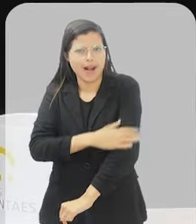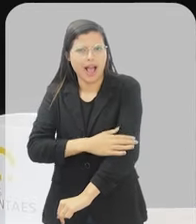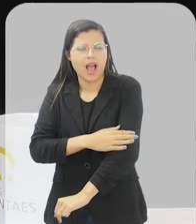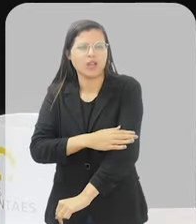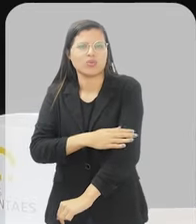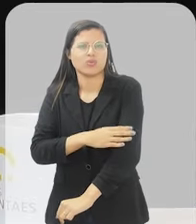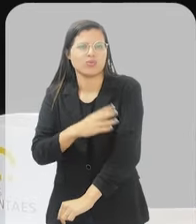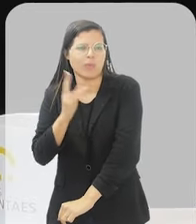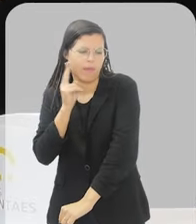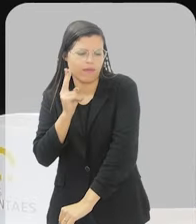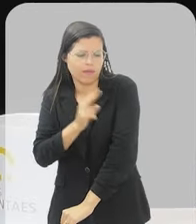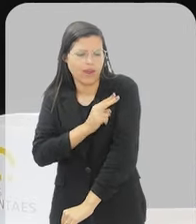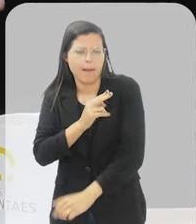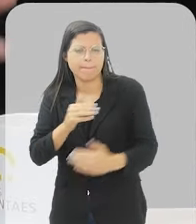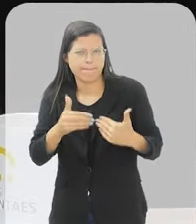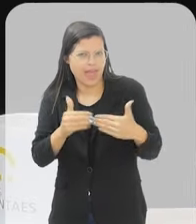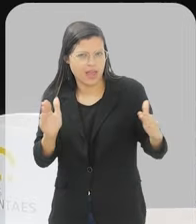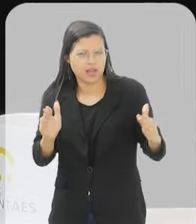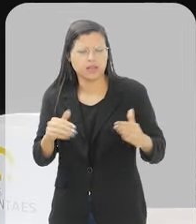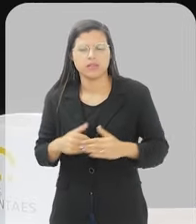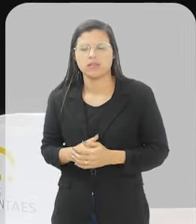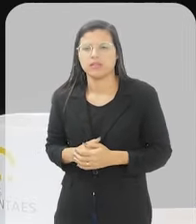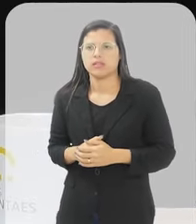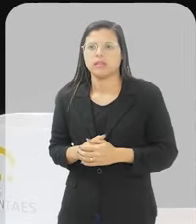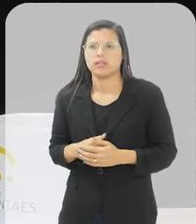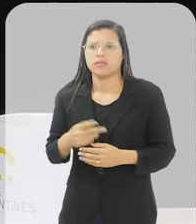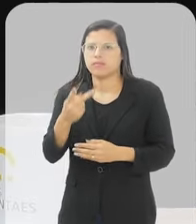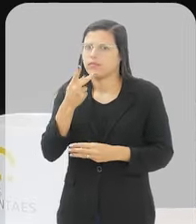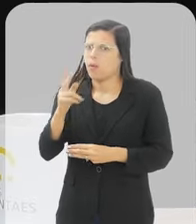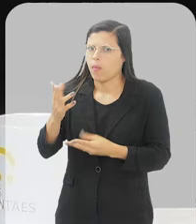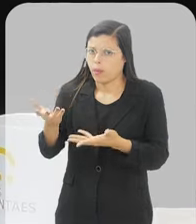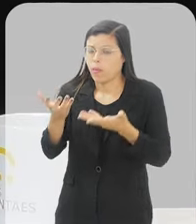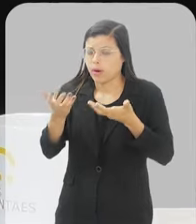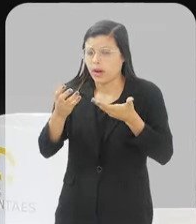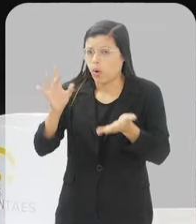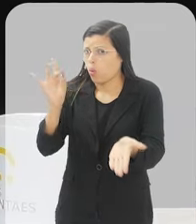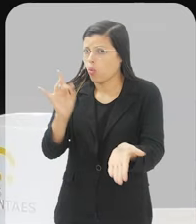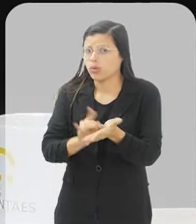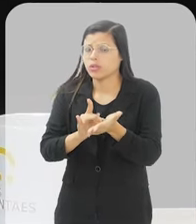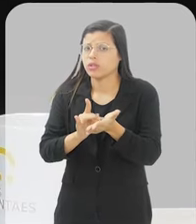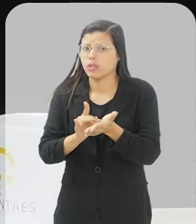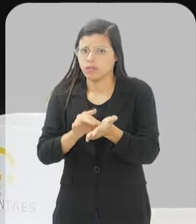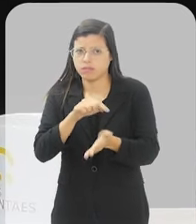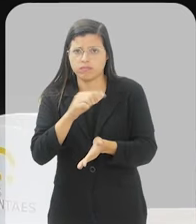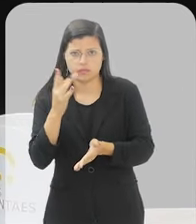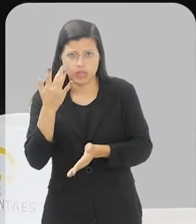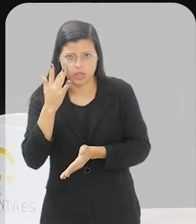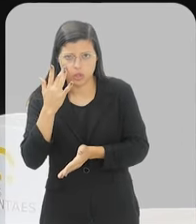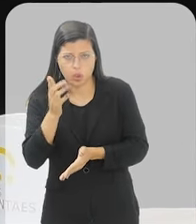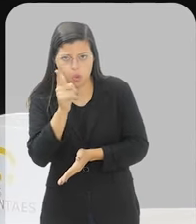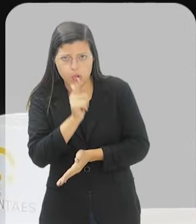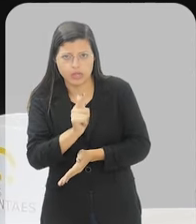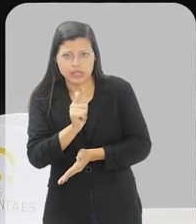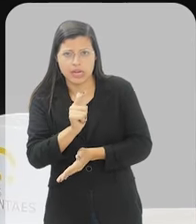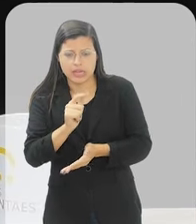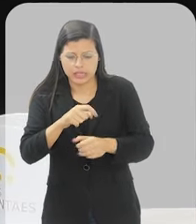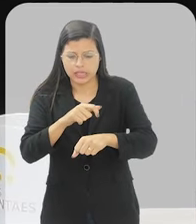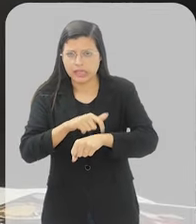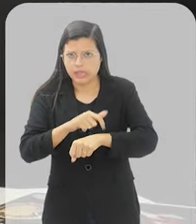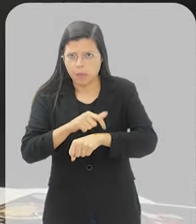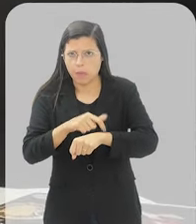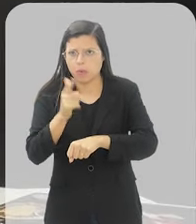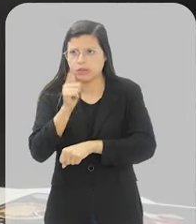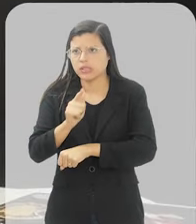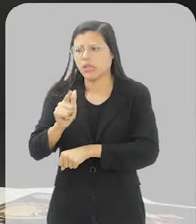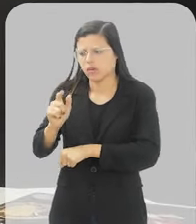com braço à mostra, uma coisa mais. Aí eu falei: não, eu quero fazer o original. Ele falou: você acha que vai dar tempo? Eu falei assim: vai ter que dar tempo, e eu quero fazer o Você original.